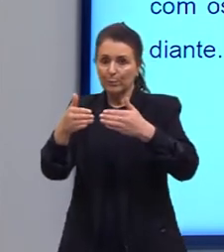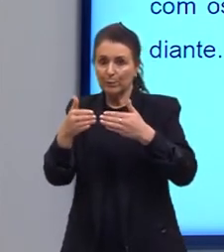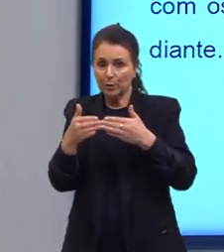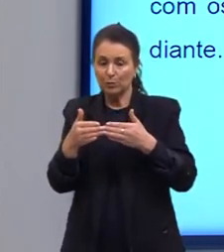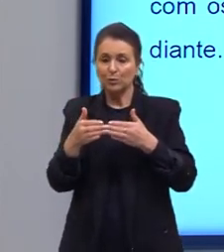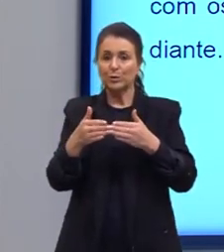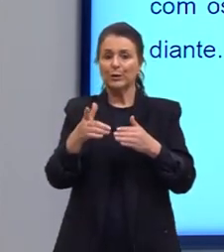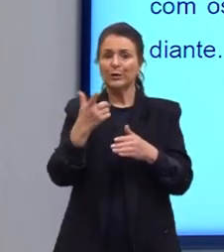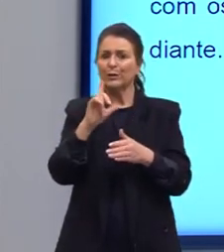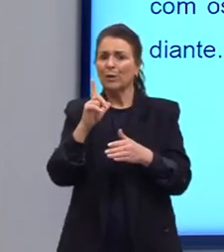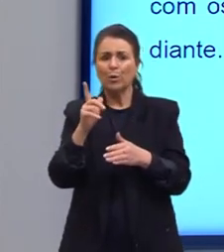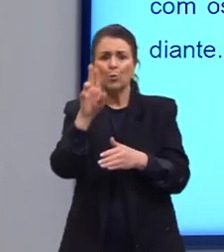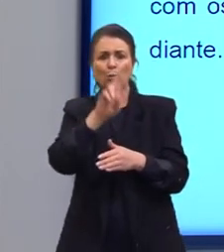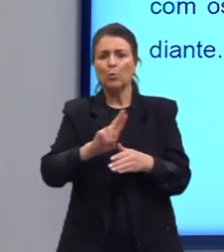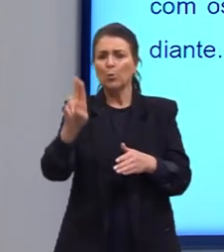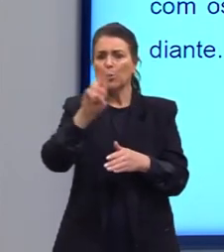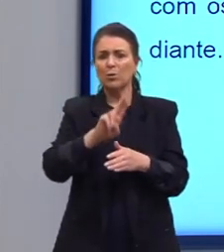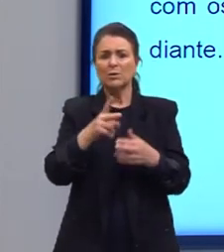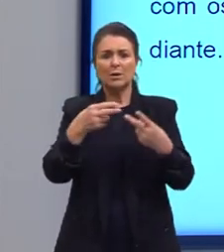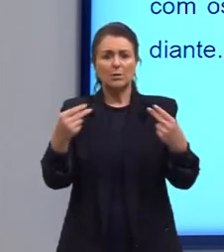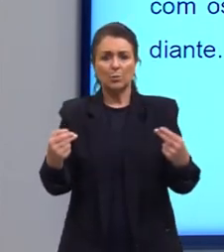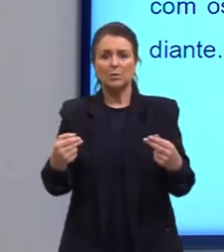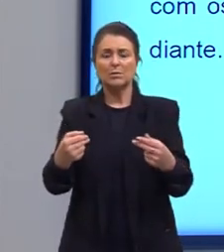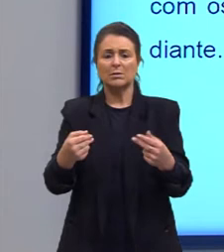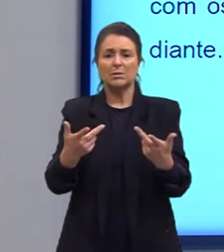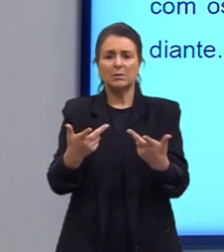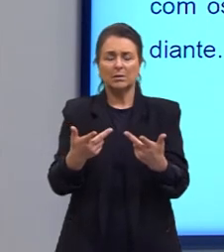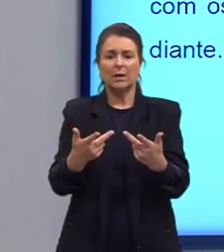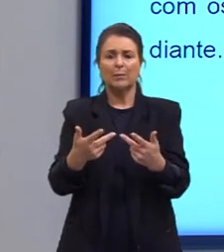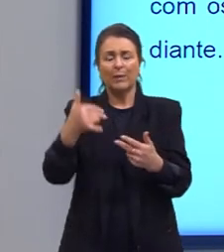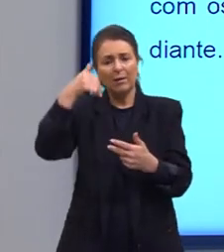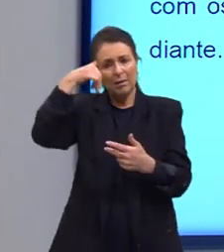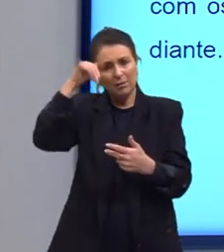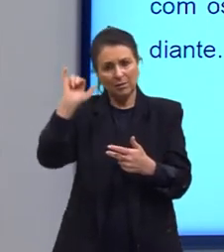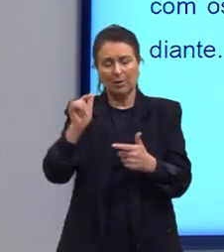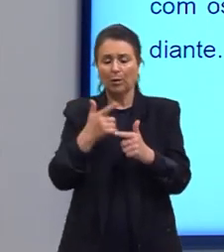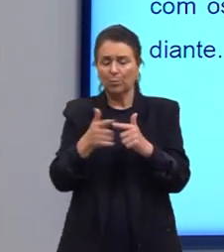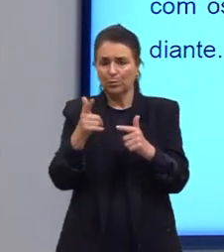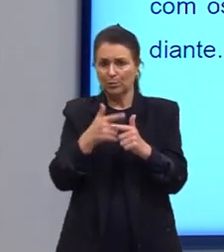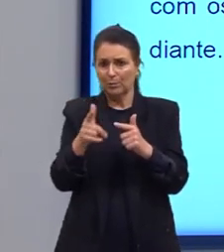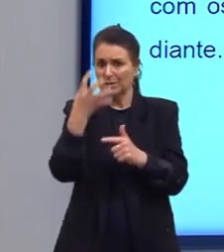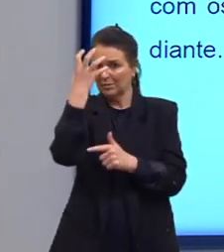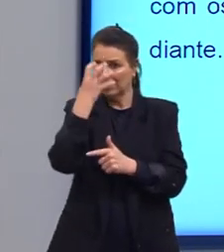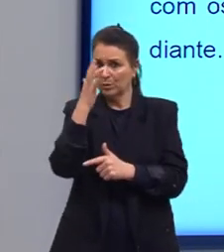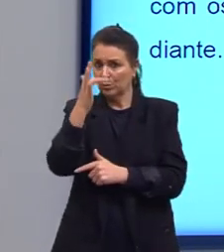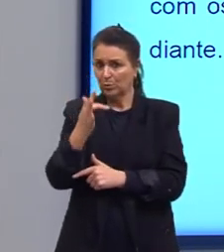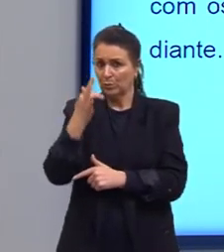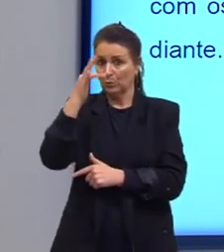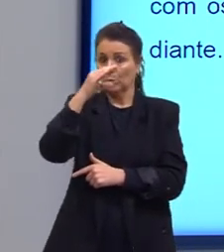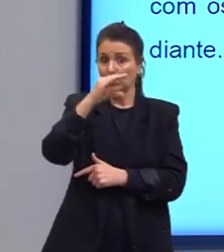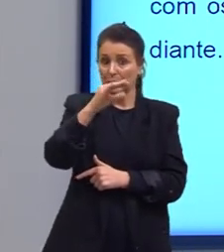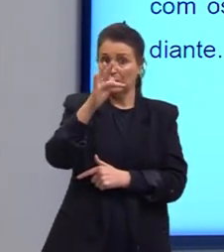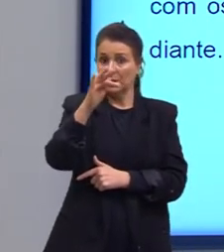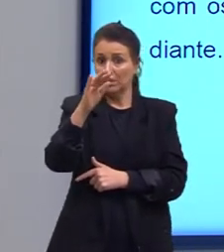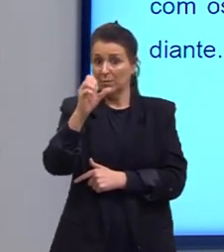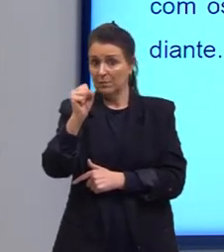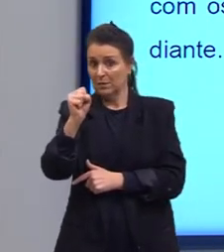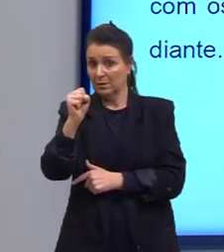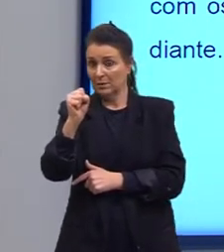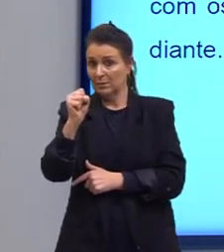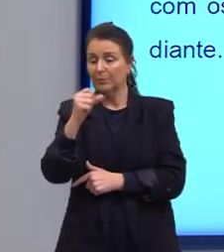mais gases para tentar ir diminuir essa problemática né fazer uma mitigação mas o CFC eles têm um tempo